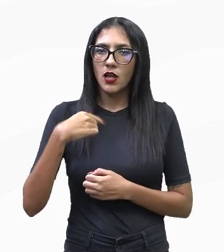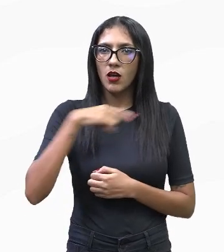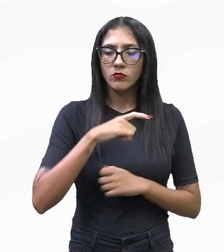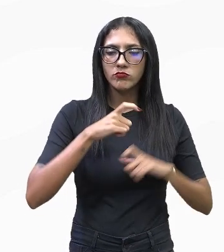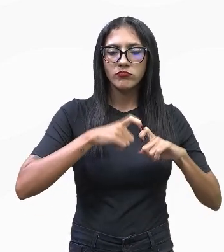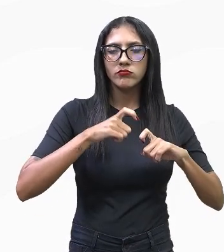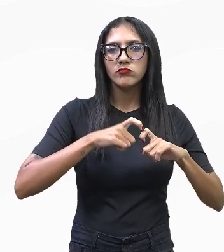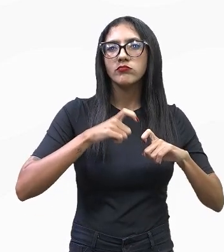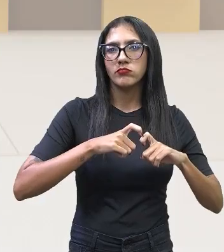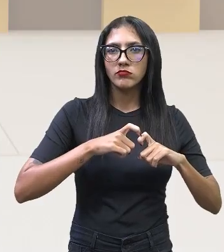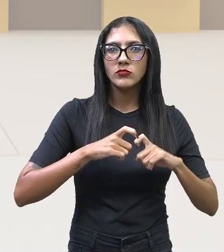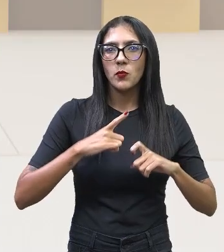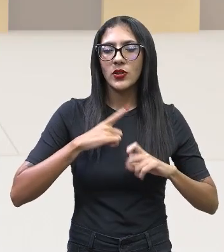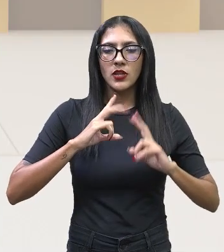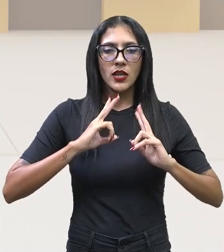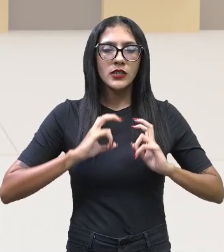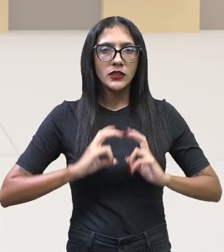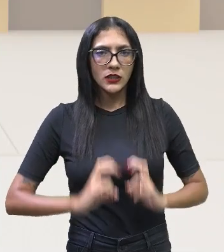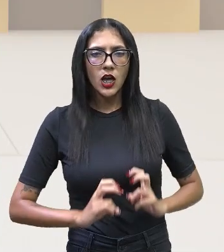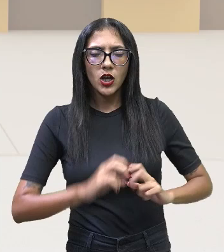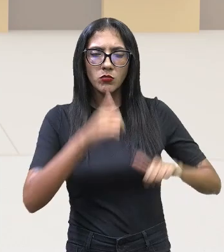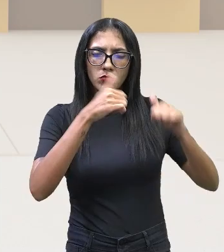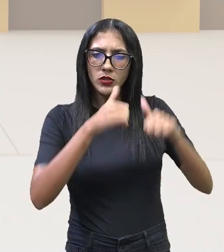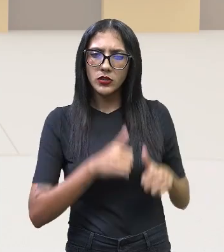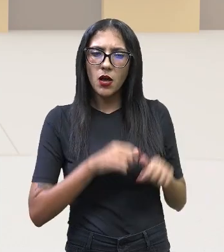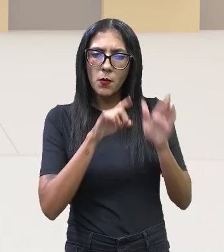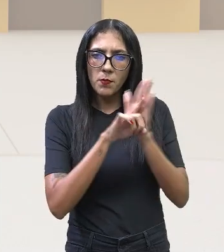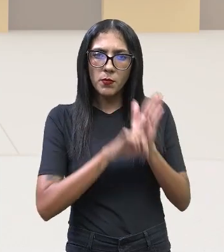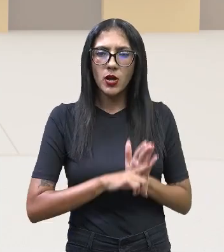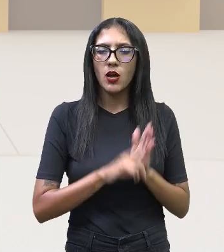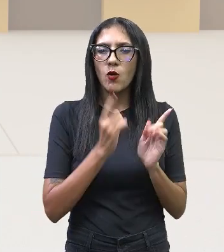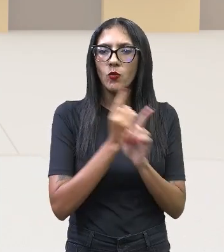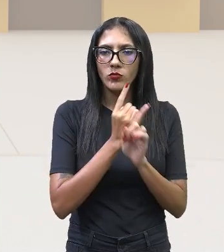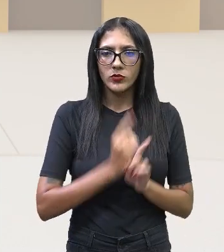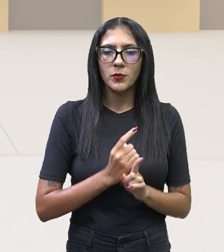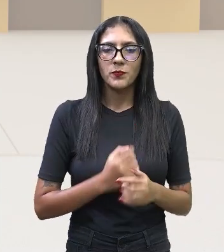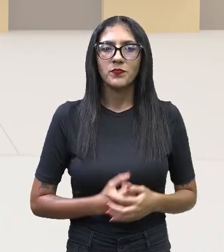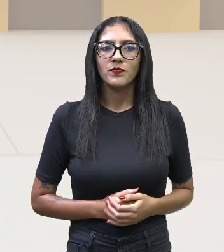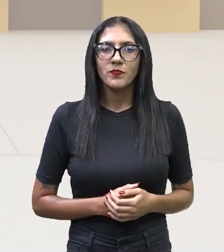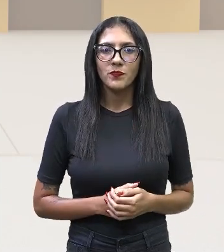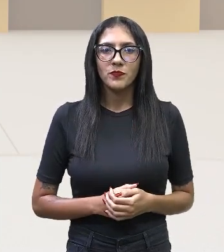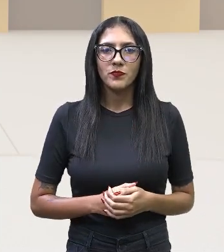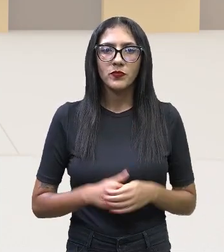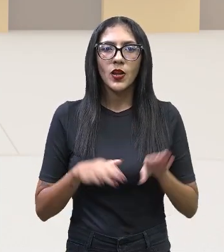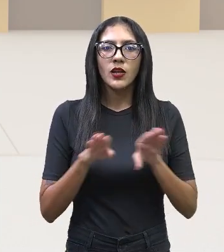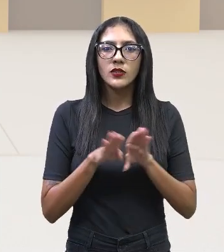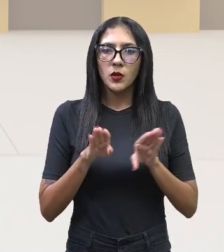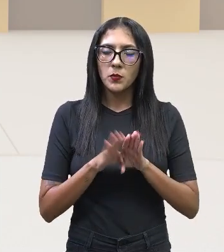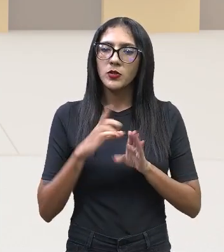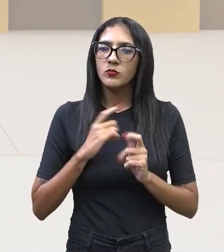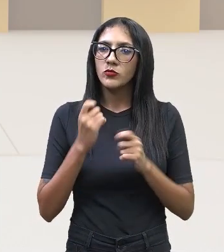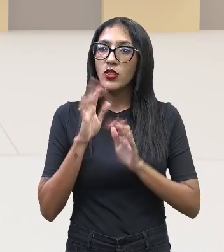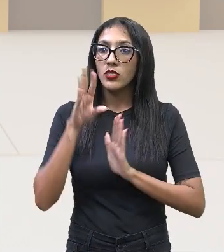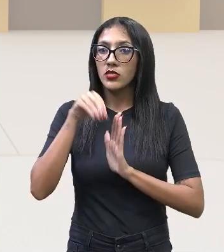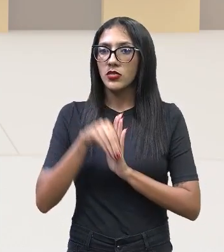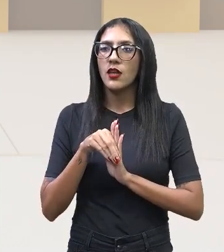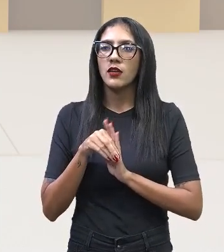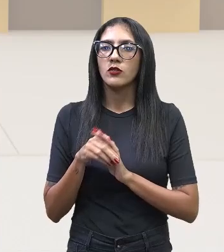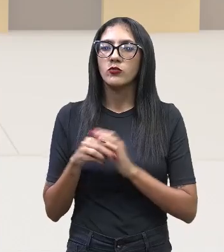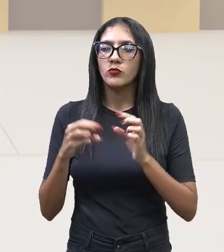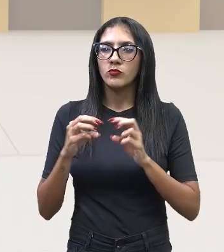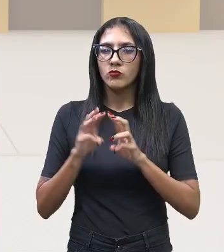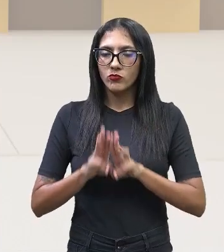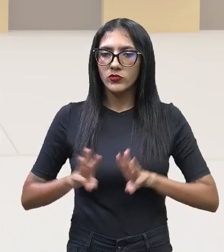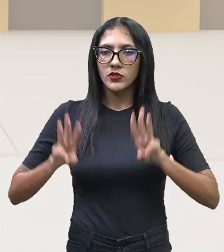de exames, né, para poder diagnosticar. Também é uma doença que é encontrada ali na plataforma do Ministério da Saúde,